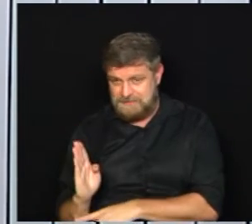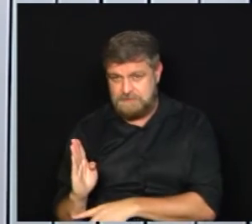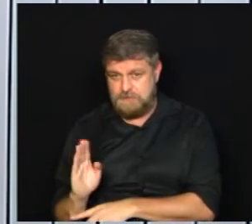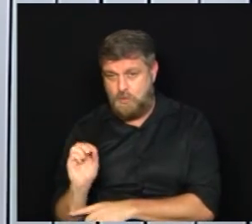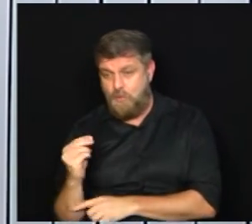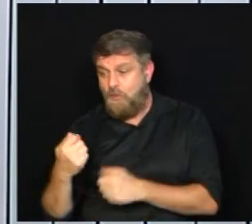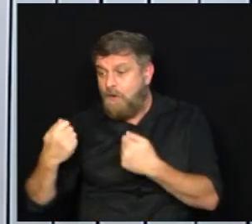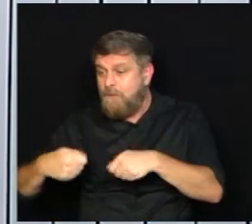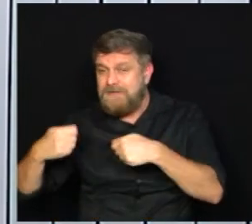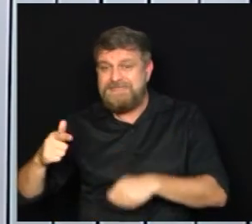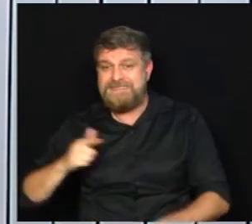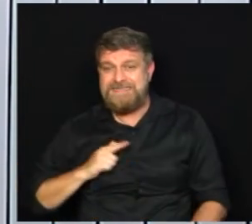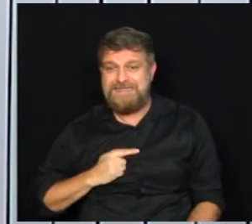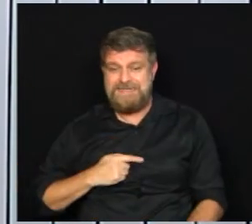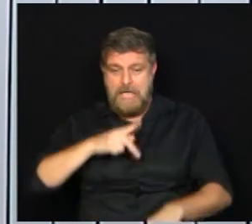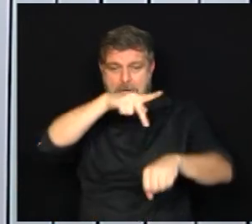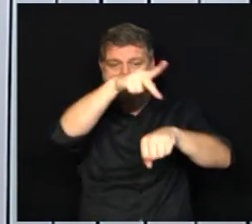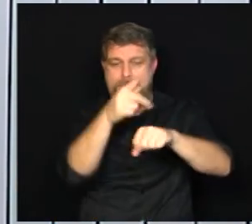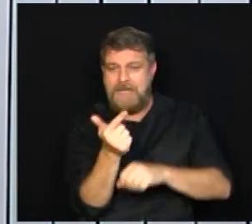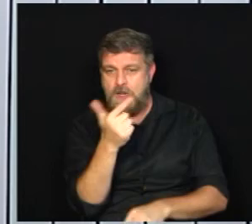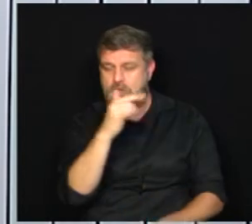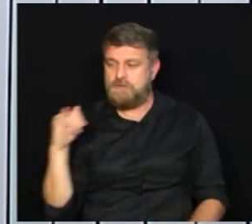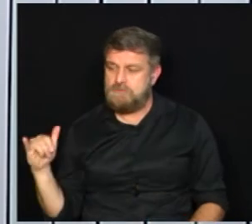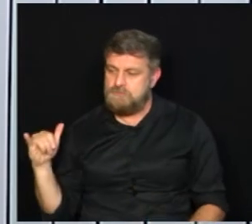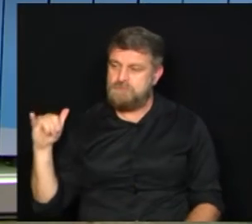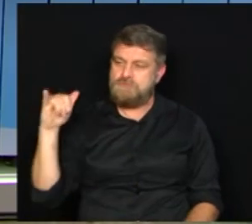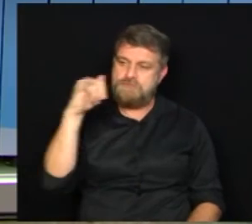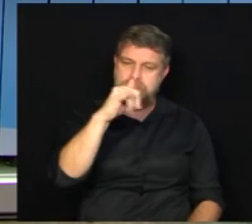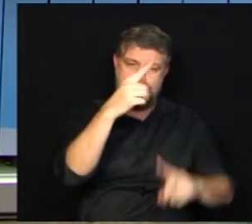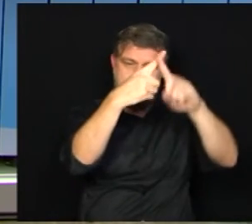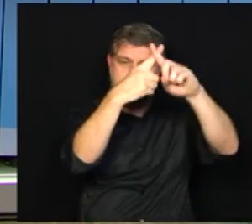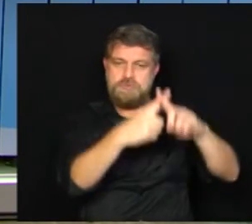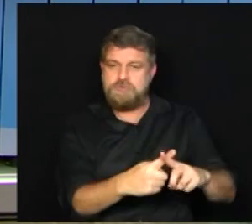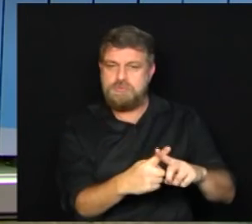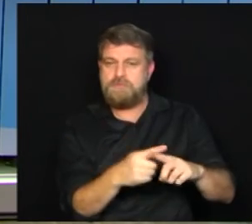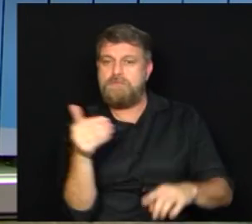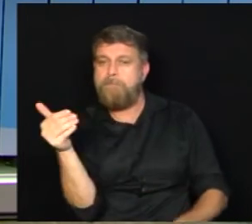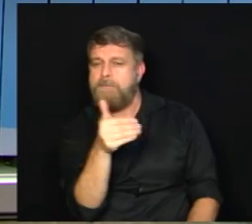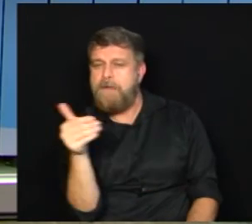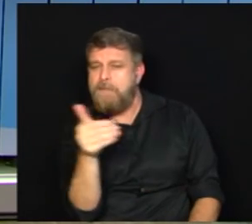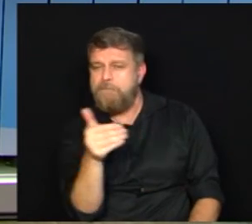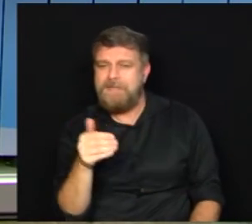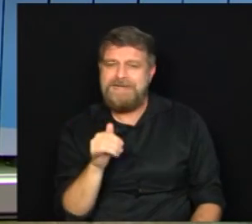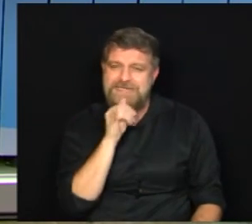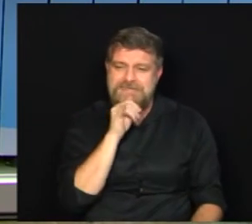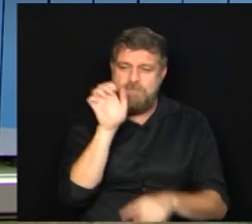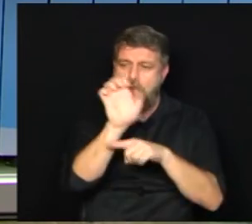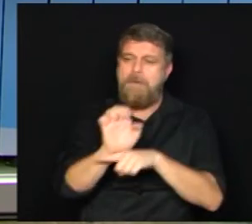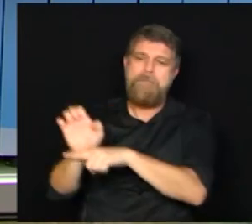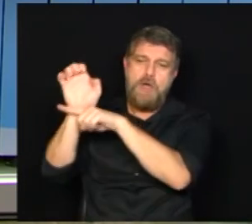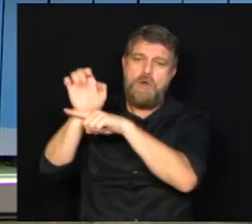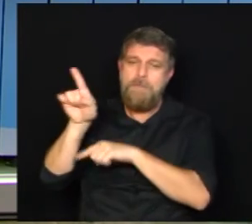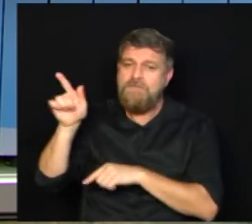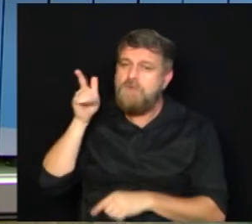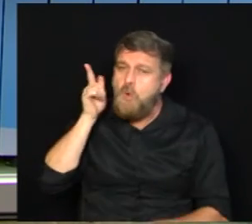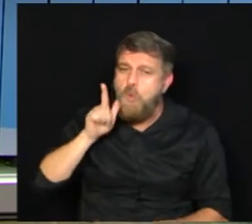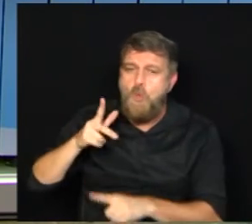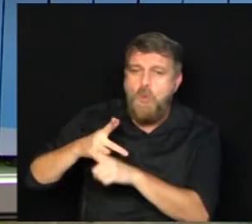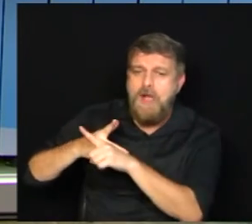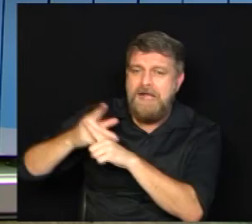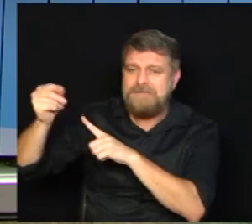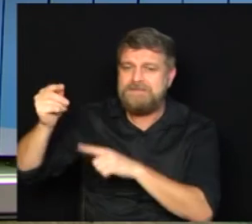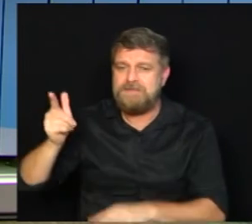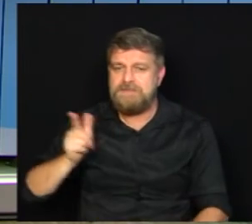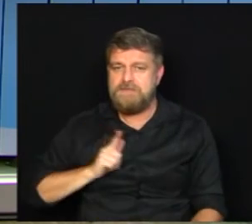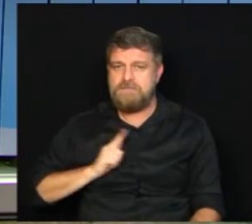ou existe um circuito que você precisa ir para outros países, para a Europa, para você conquistar